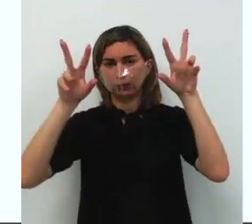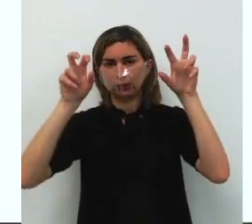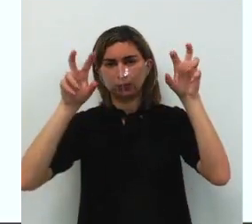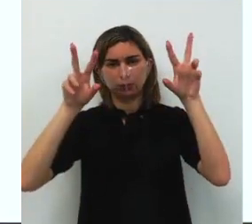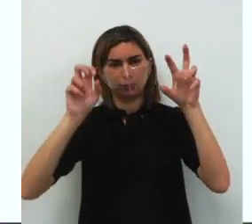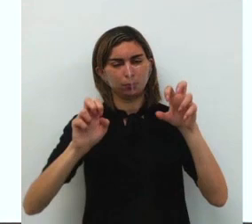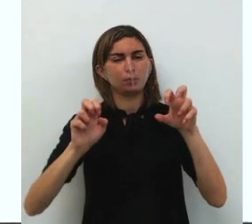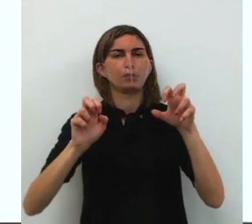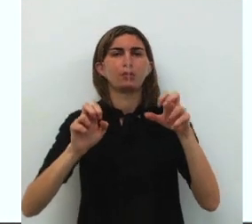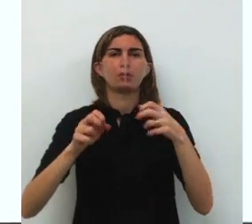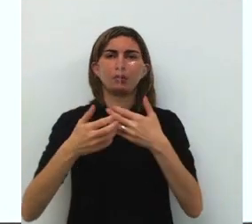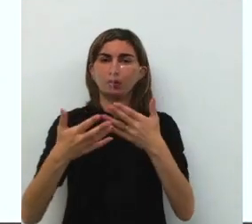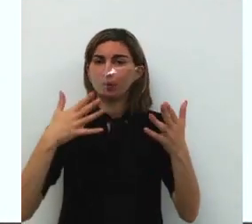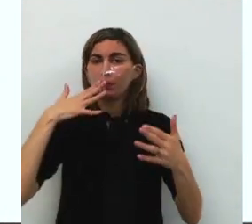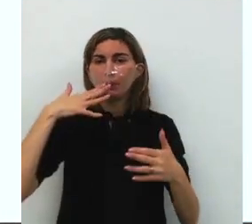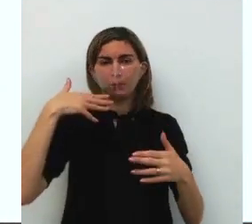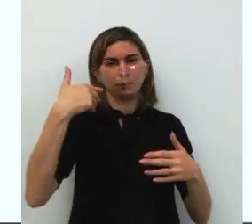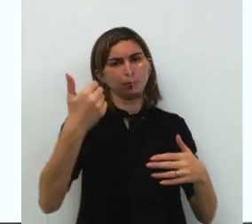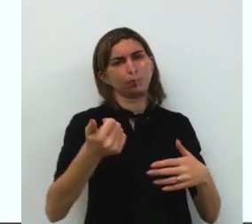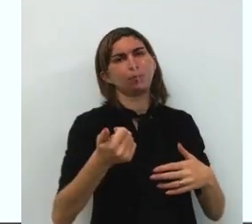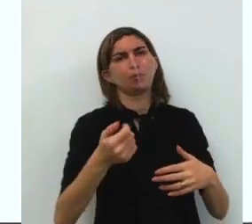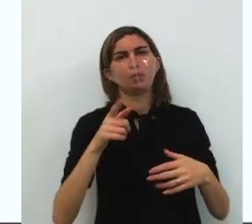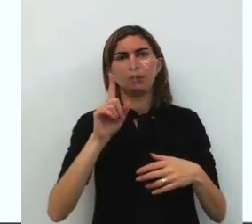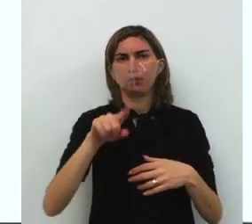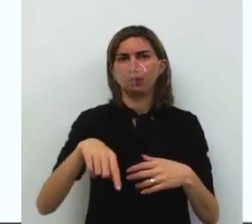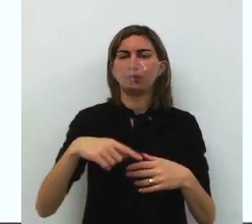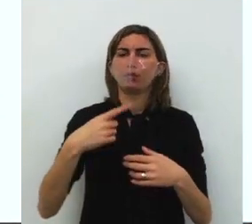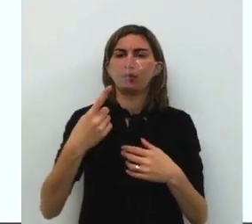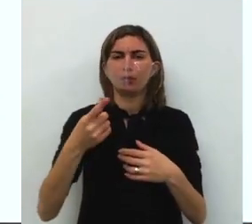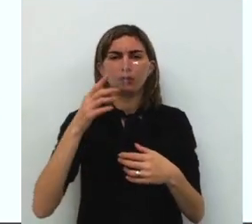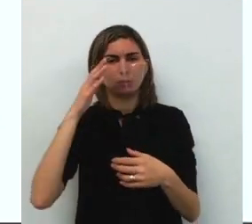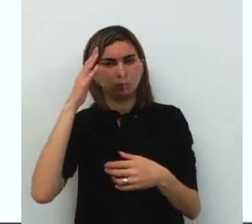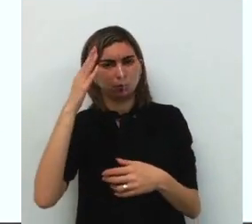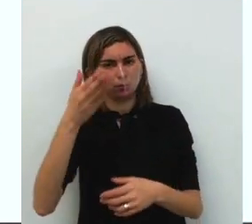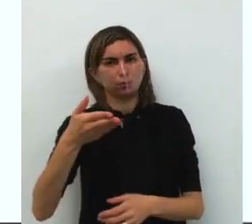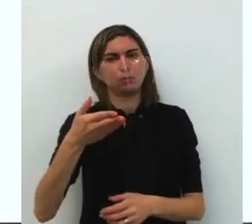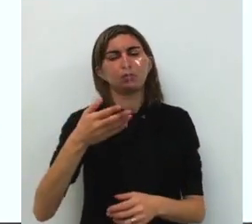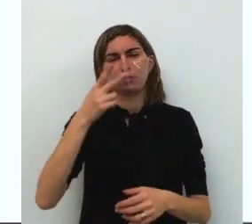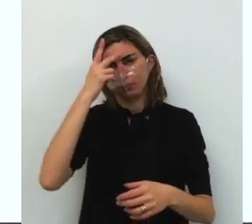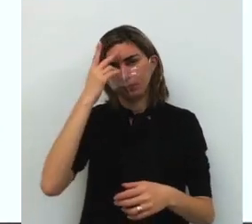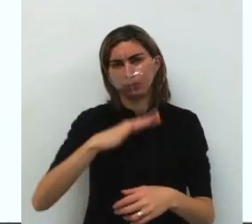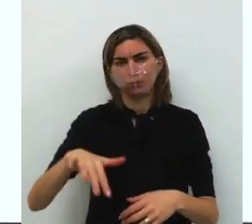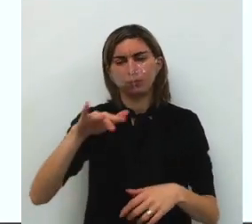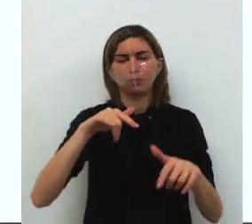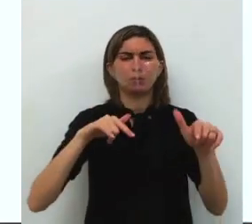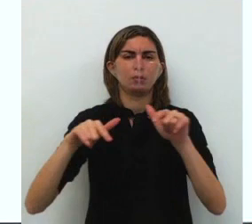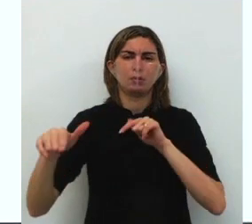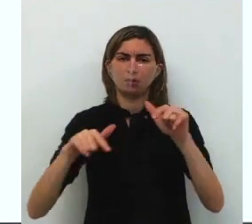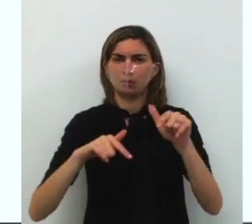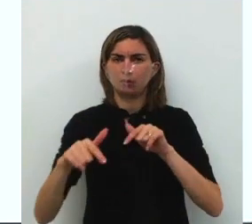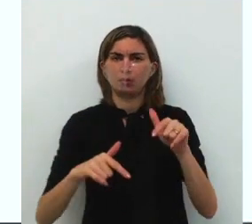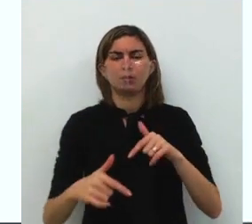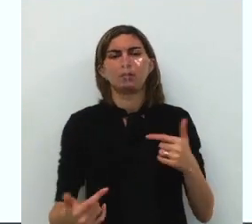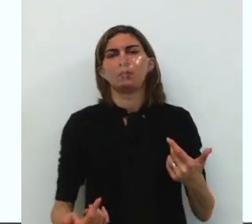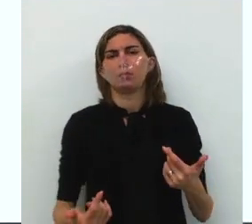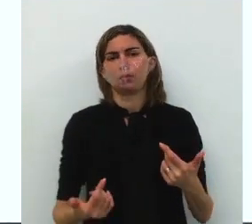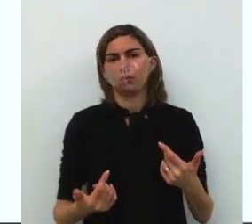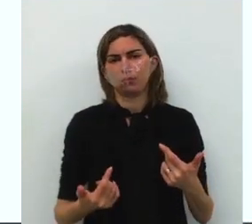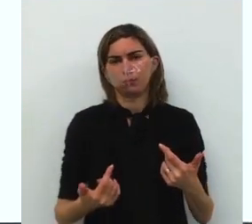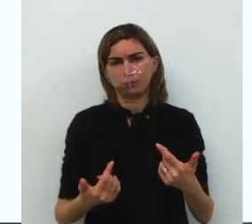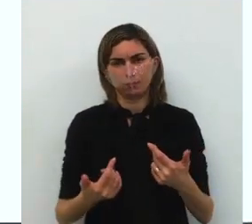qualquer tema. E a melhor maneira de fazer isso é diretamente alguém que trabalha,